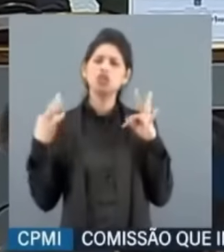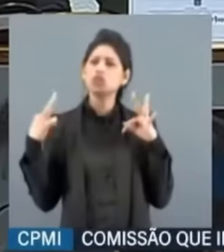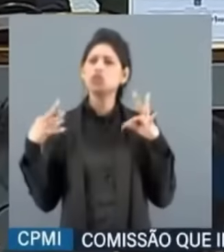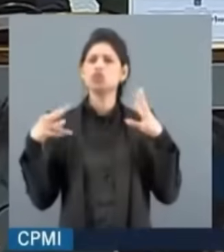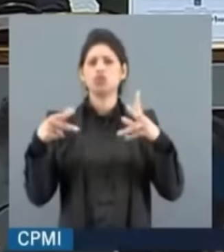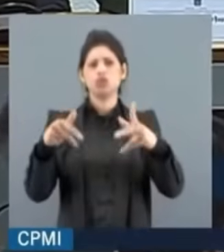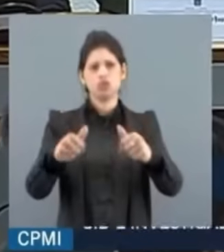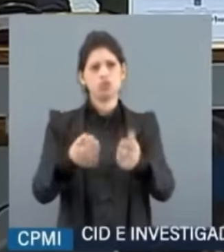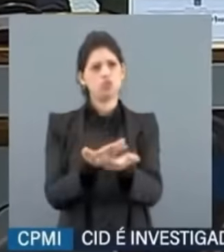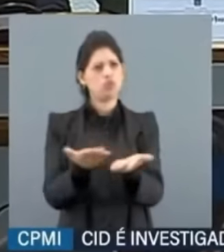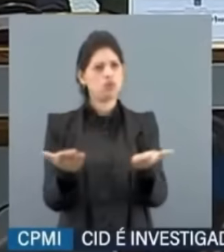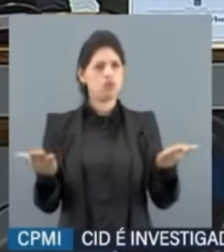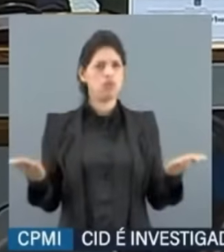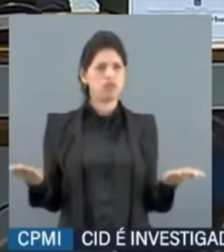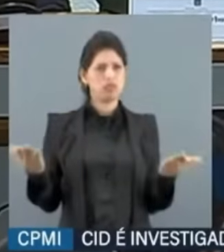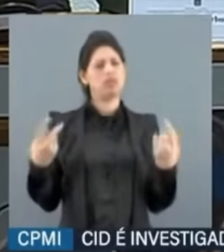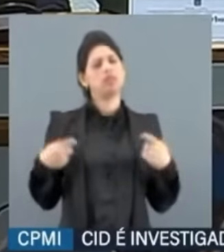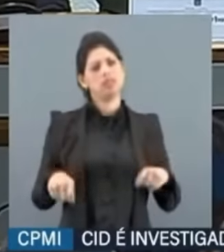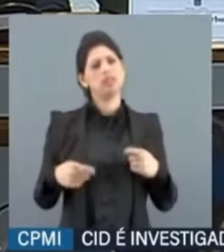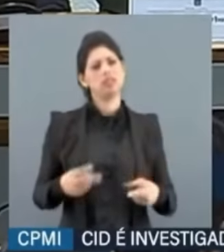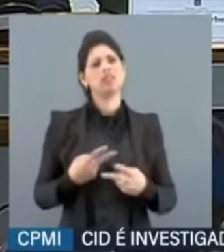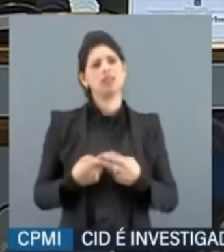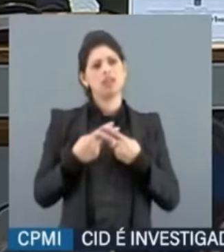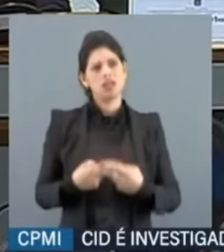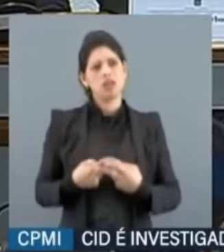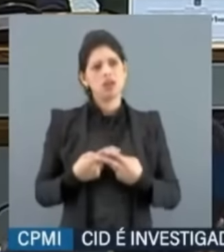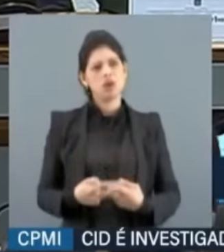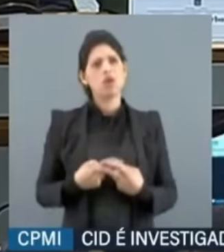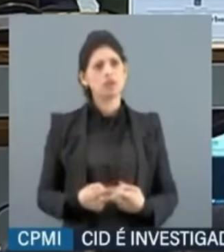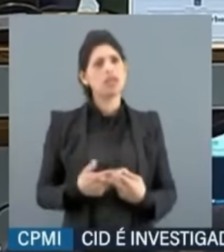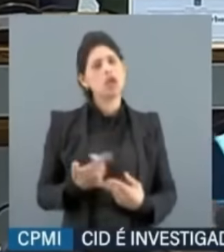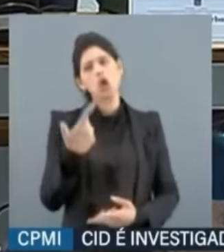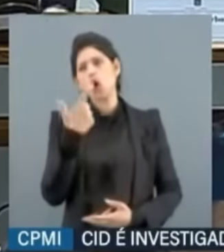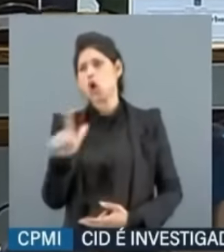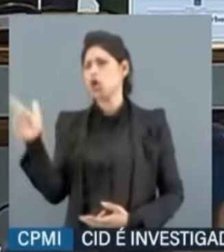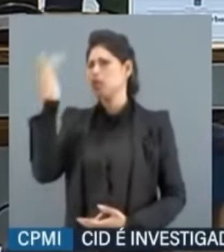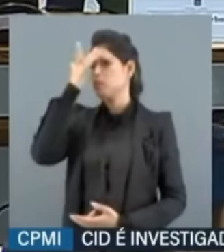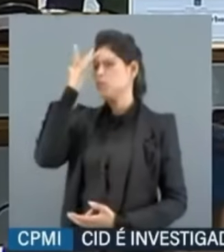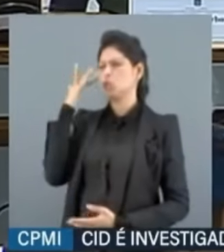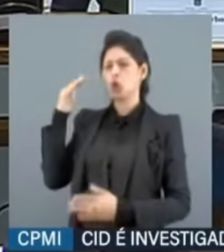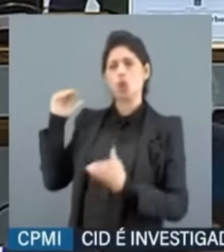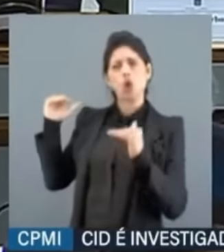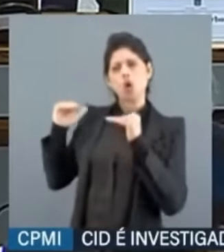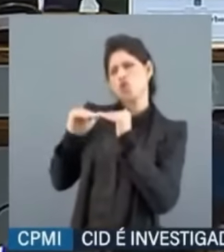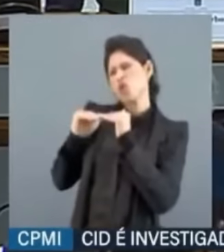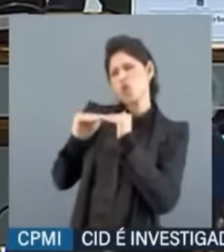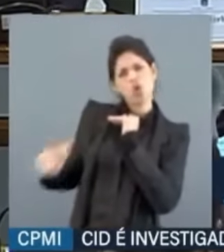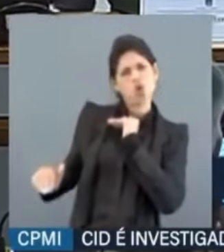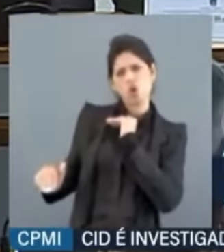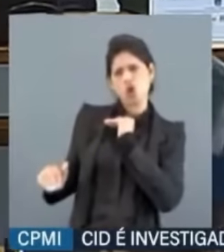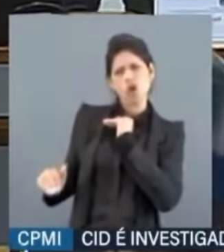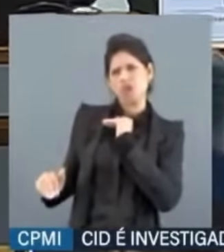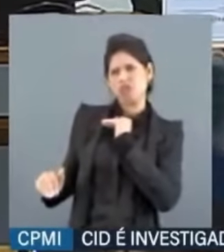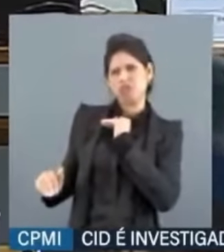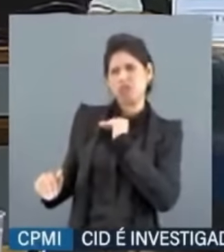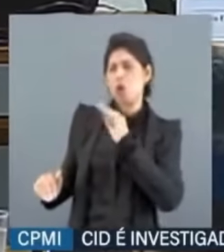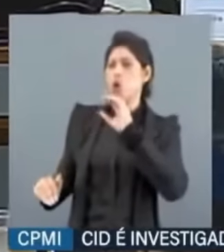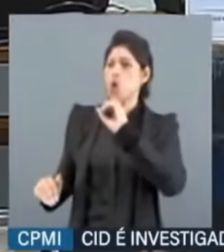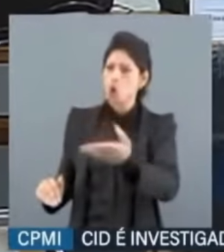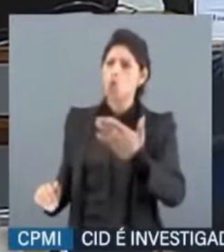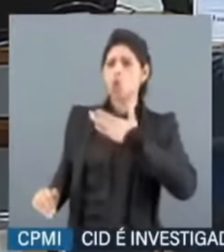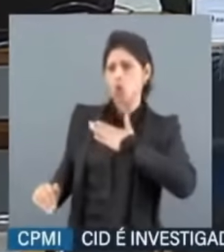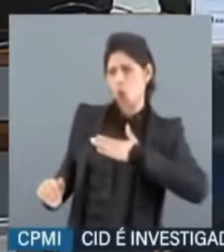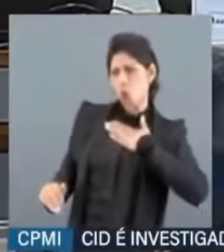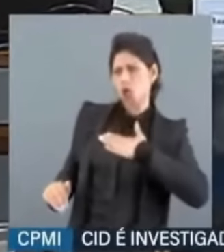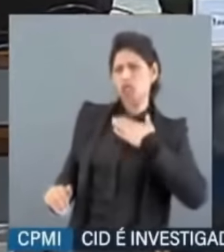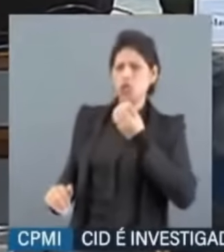que tolerar quando aquele que nós não concordamos está falando diferente daquilo que nós queremos ou daquilo que nós